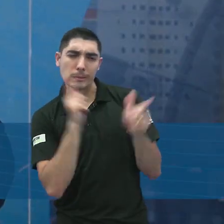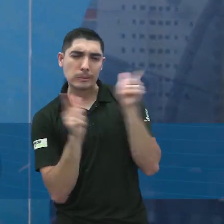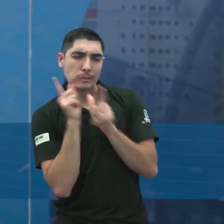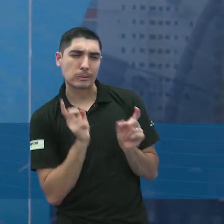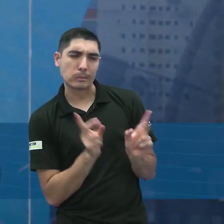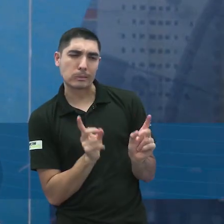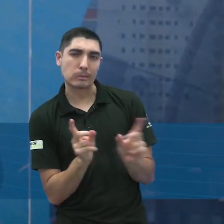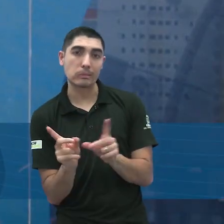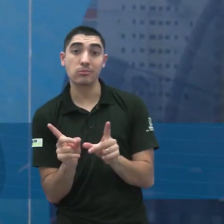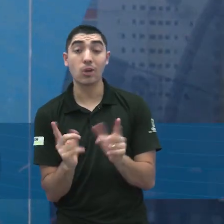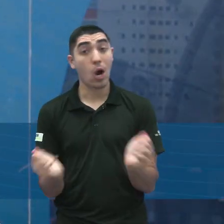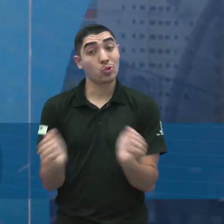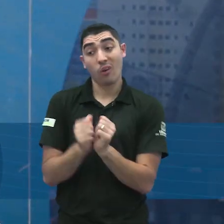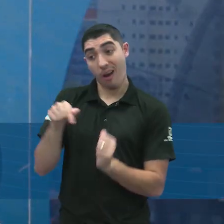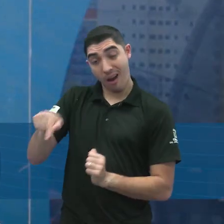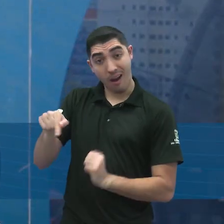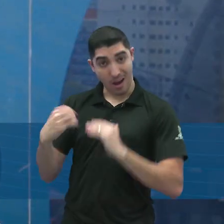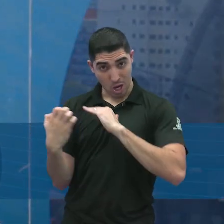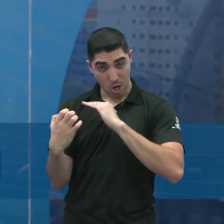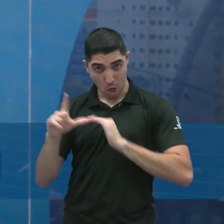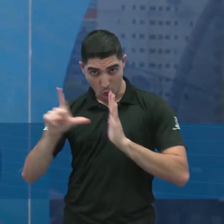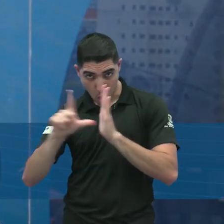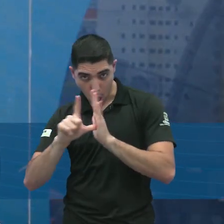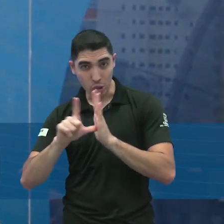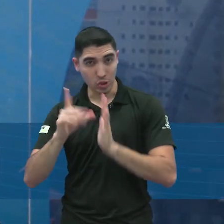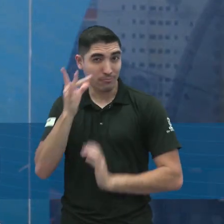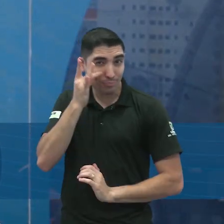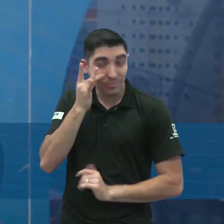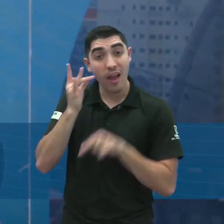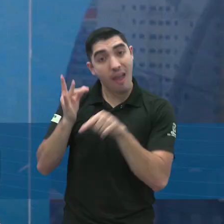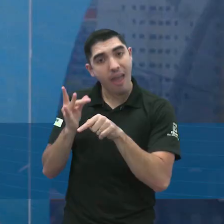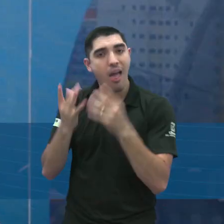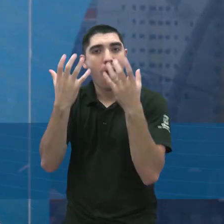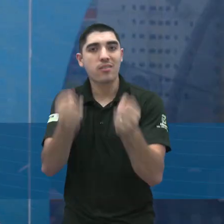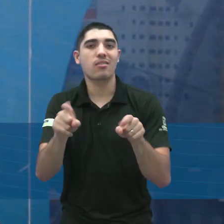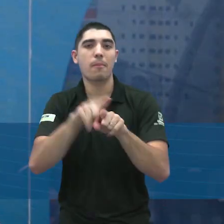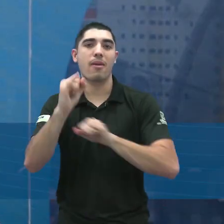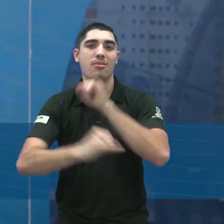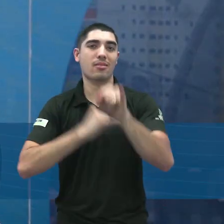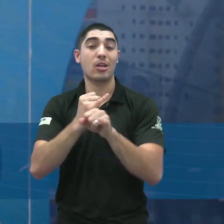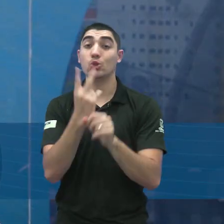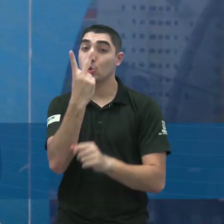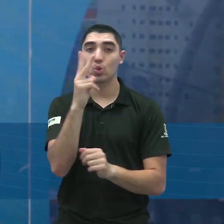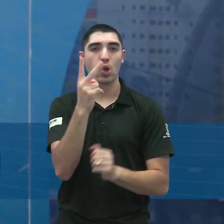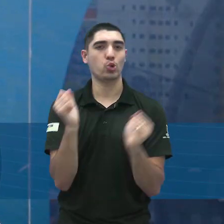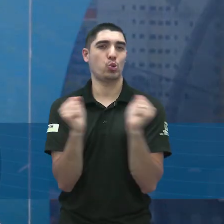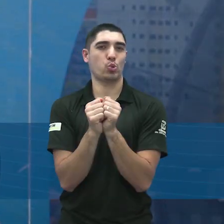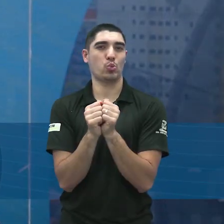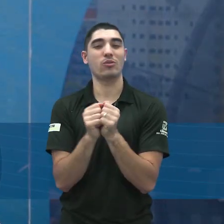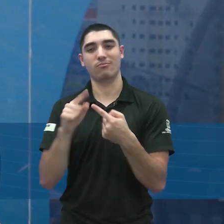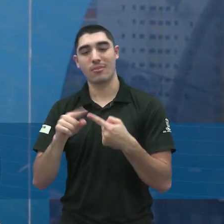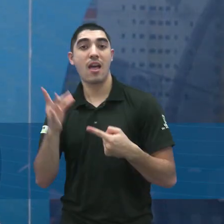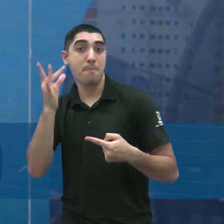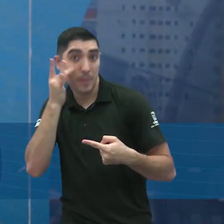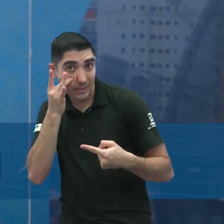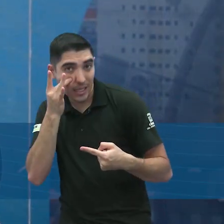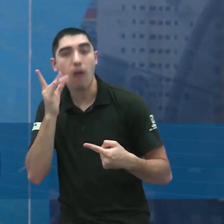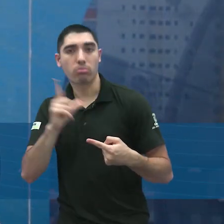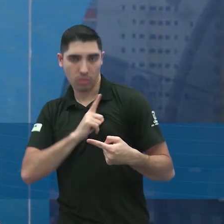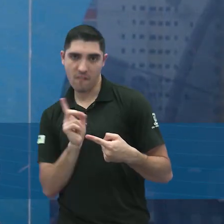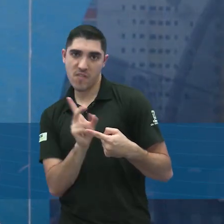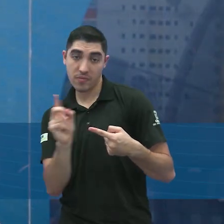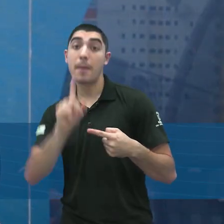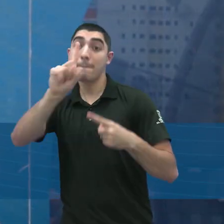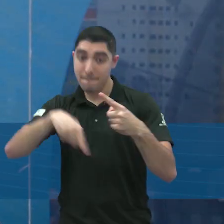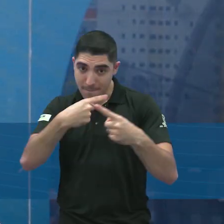ela atua também. Hoje não é mais, eu acho que não é mais o físico contra o digital, é o físico e digital ao mesmo tempo, né? Então, lojas